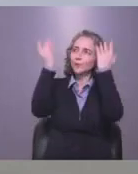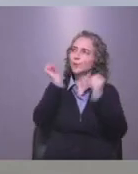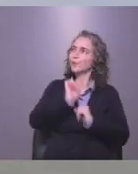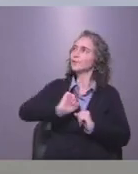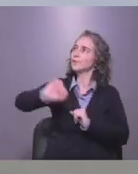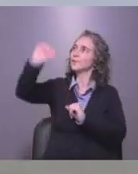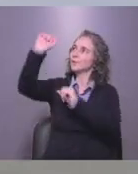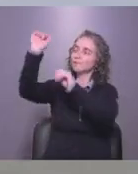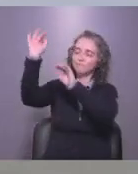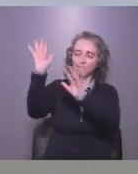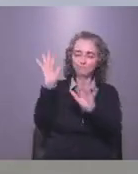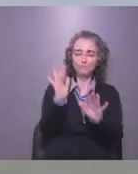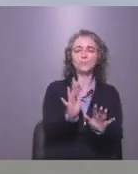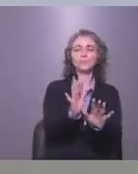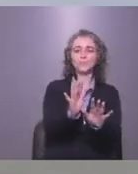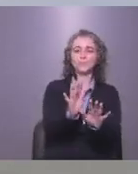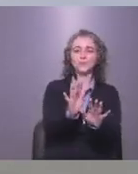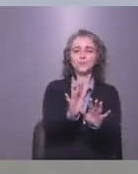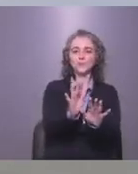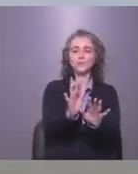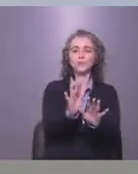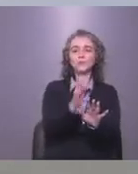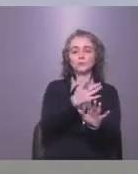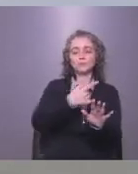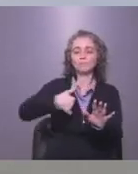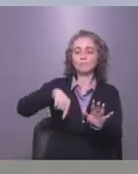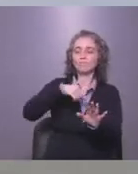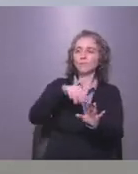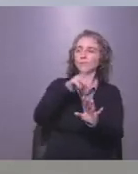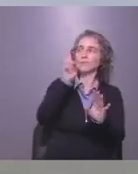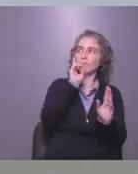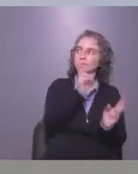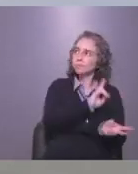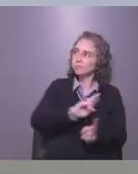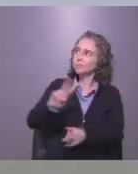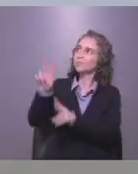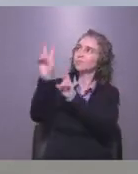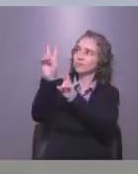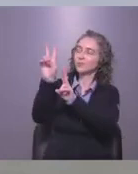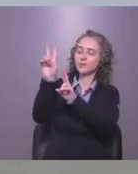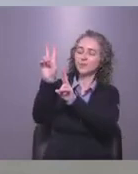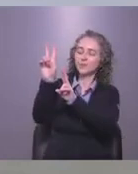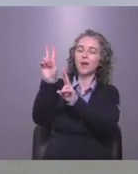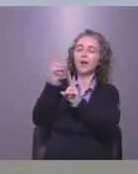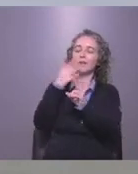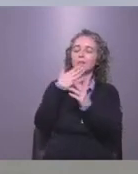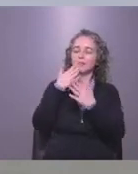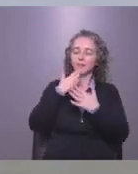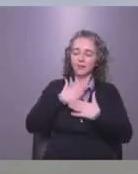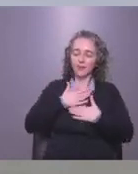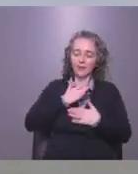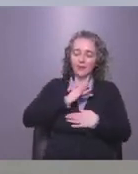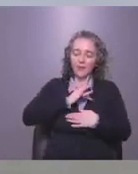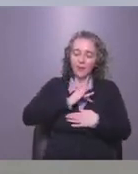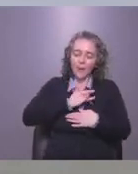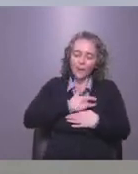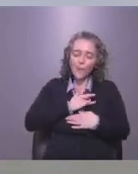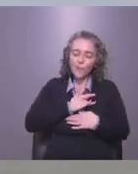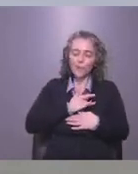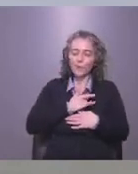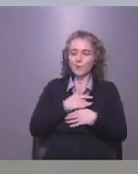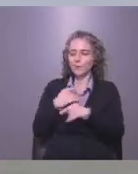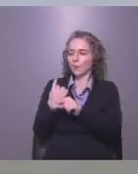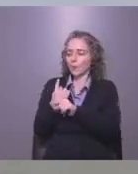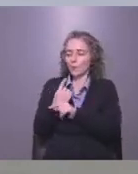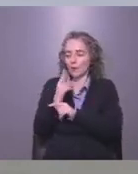nós, para que, contemplando a Deus visível aos nossos olhos, sejamos arrebatados no amor do que é invisível.